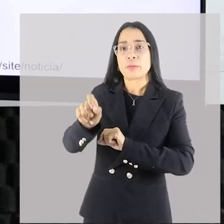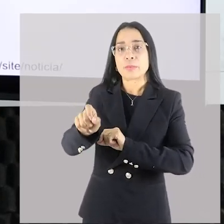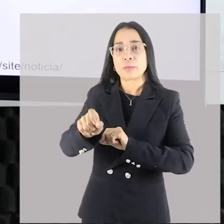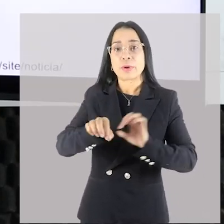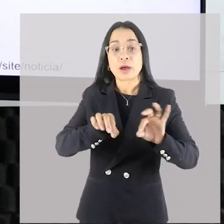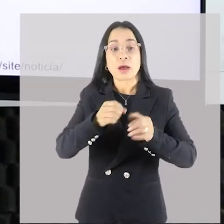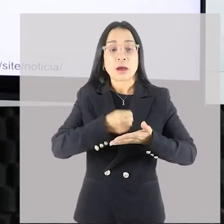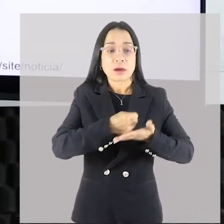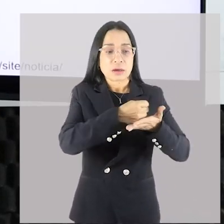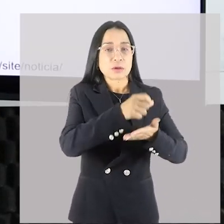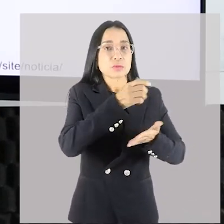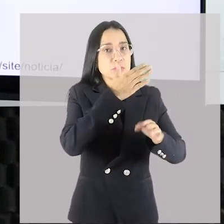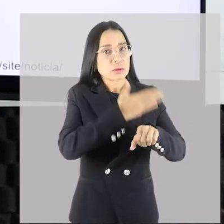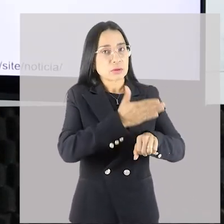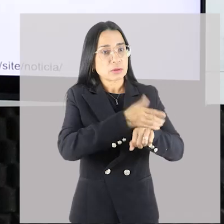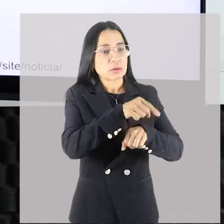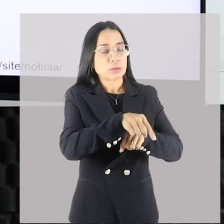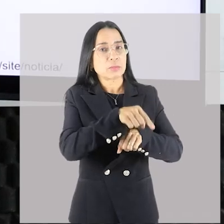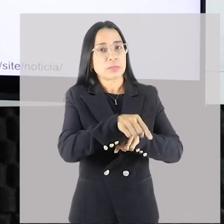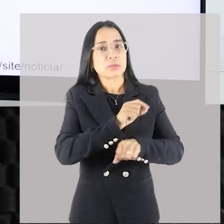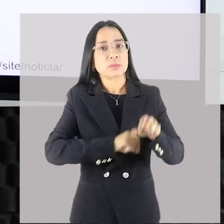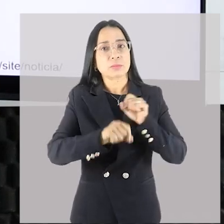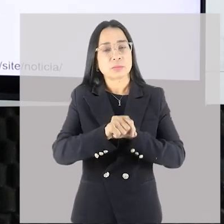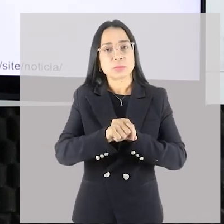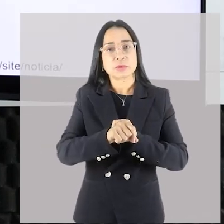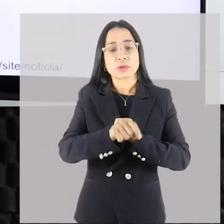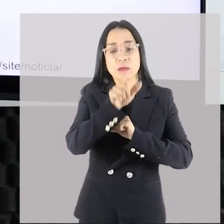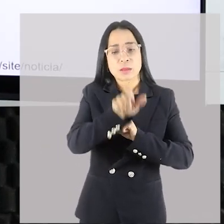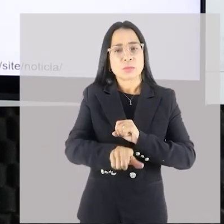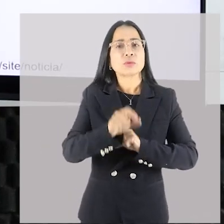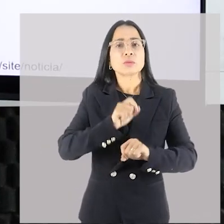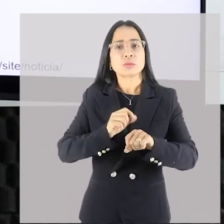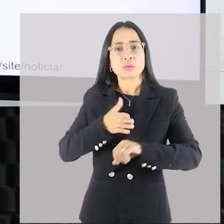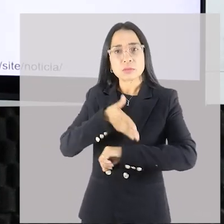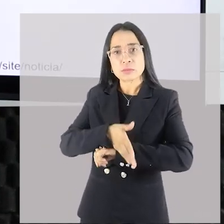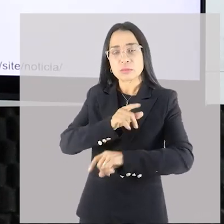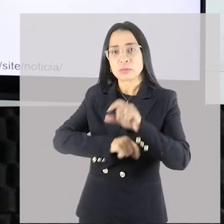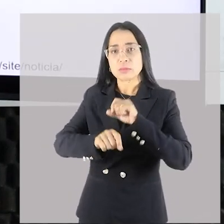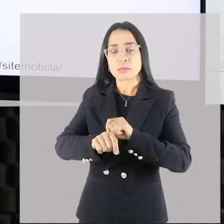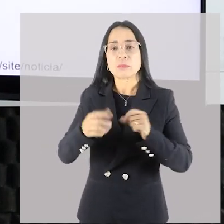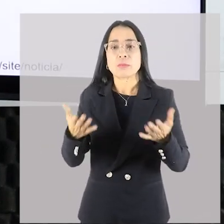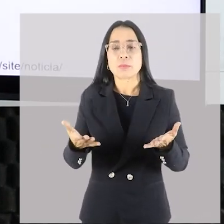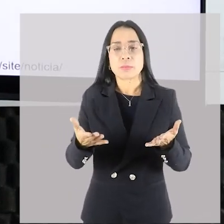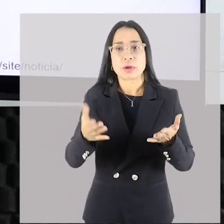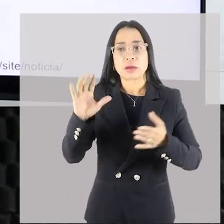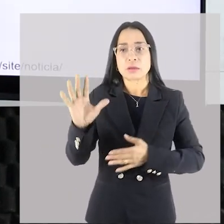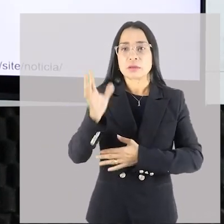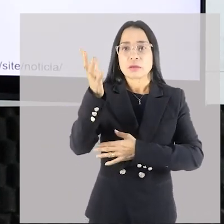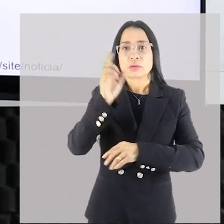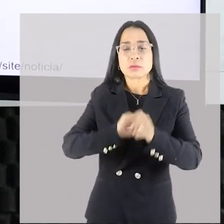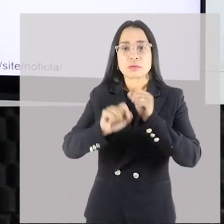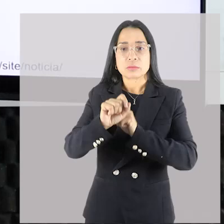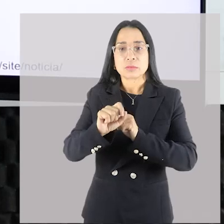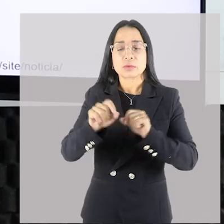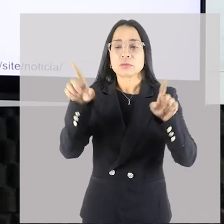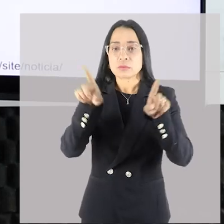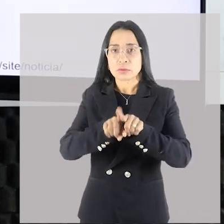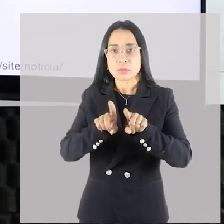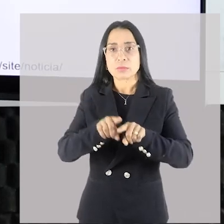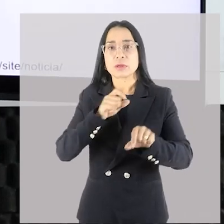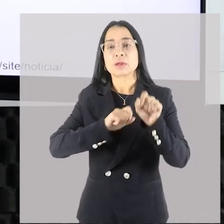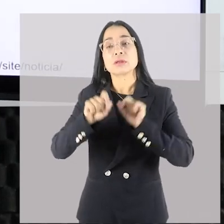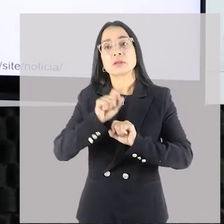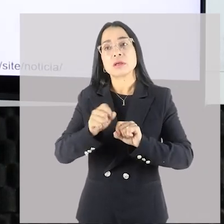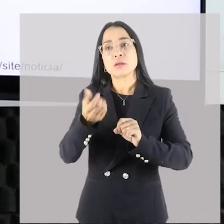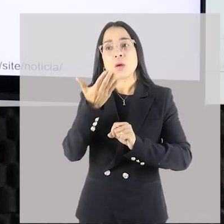capacitar aqueles indivíduos que iriam participar desse evento. Eles tinham já